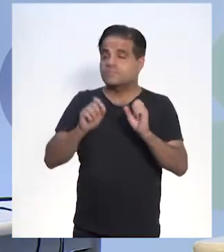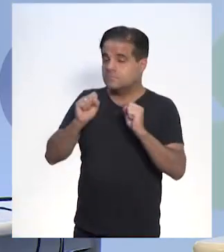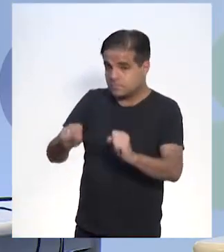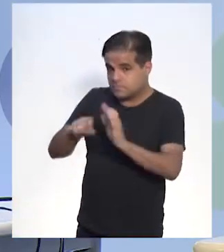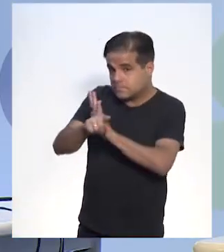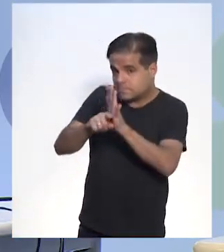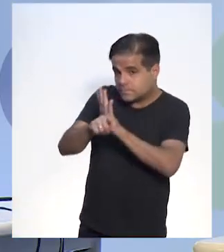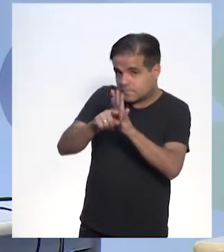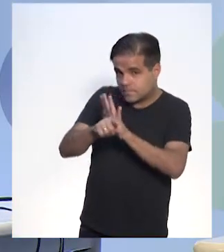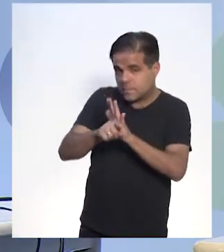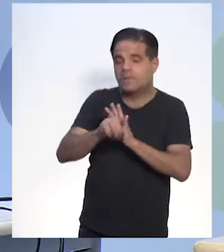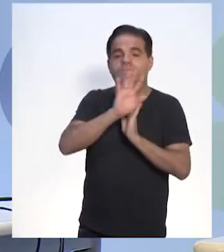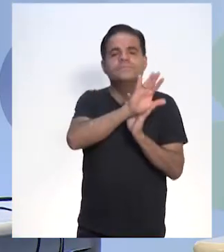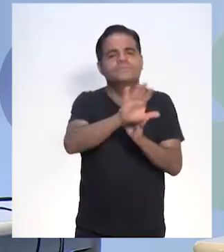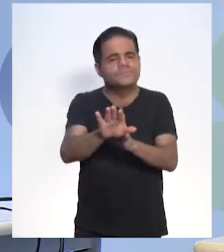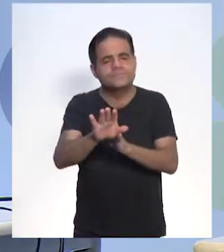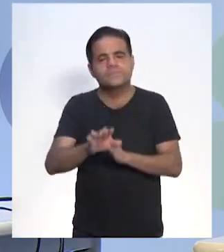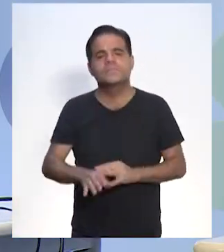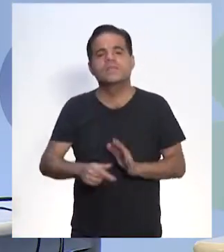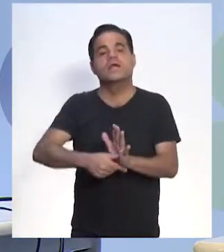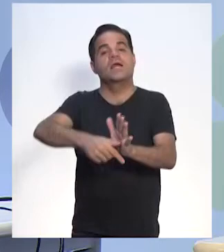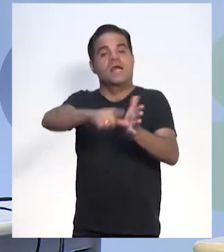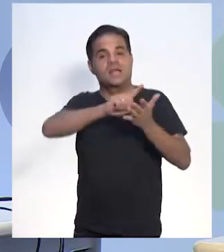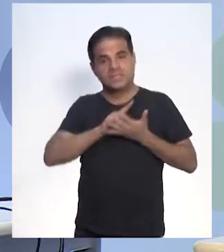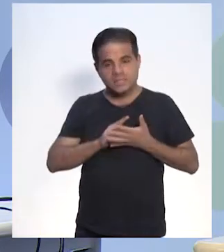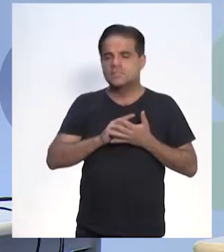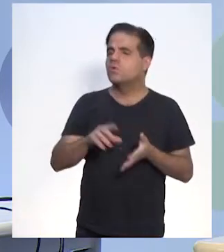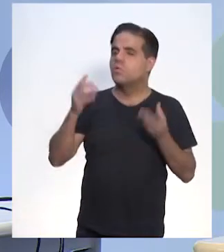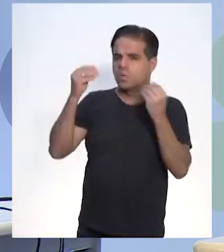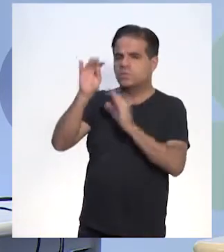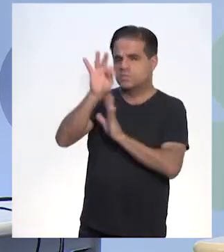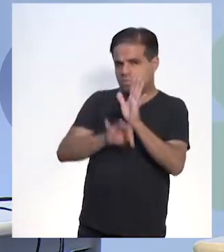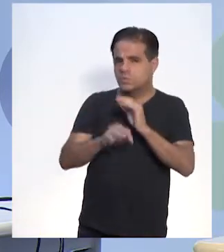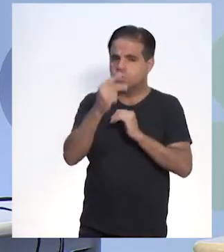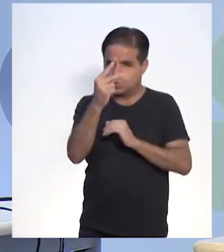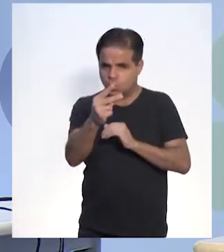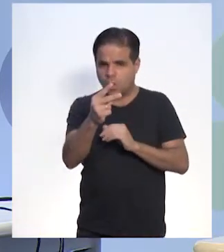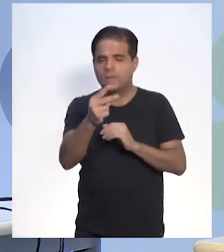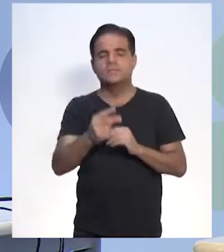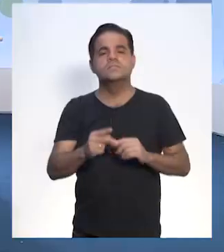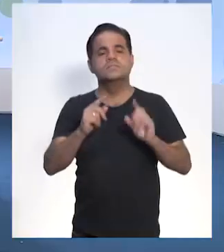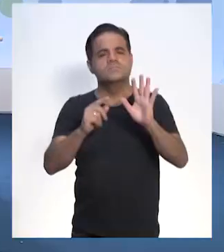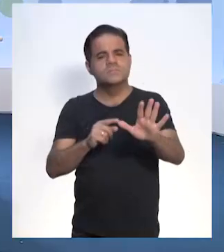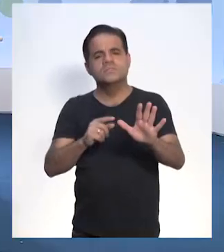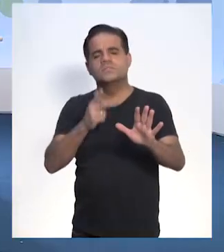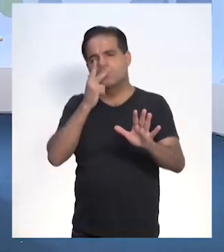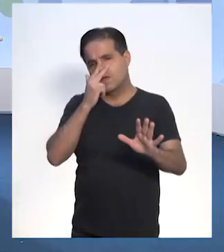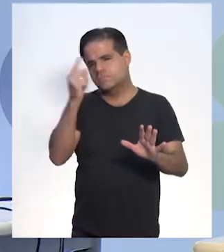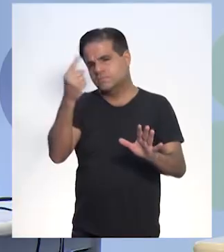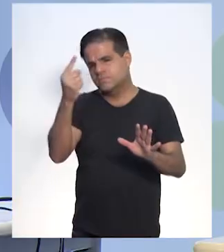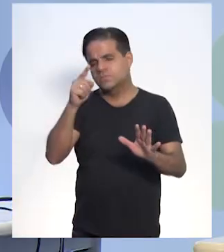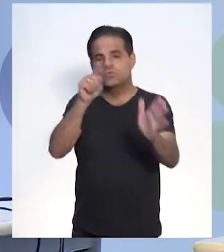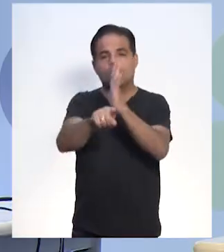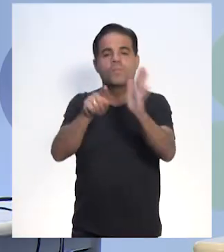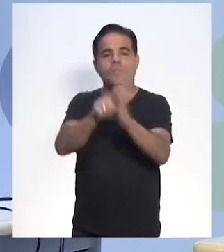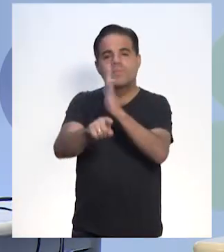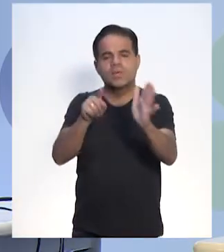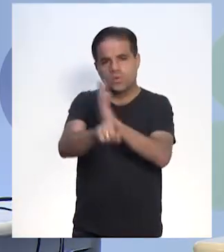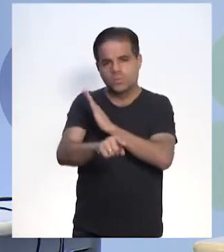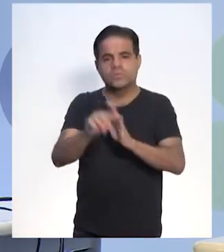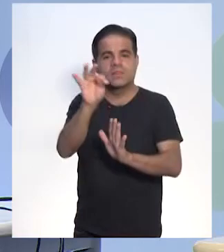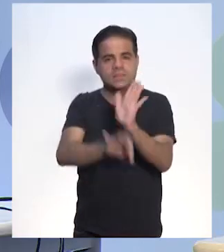era o girassol, que não se conformava com a ausência do homem. Você o tratava mal, agora está